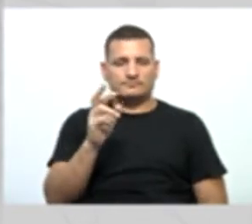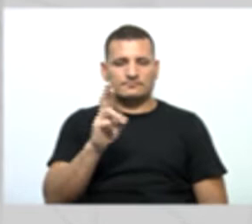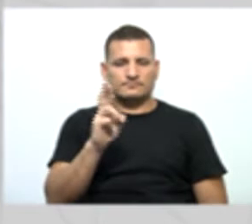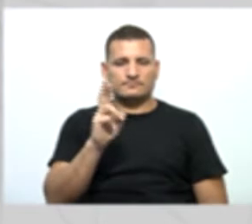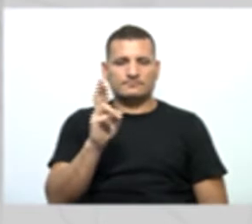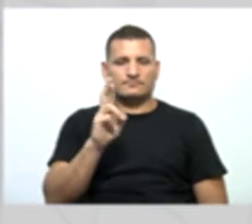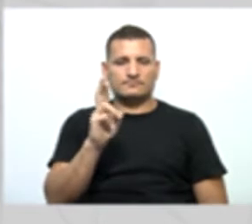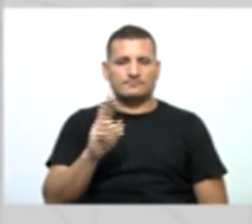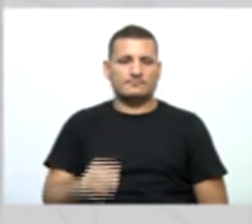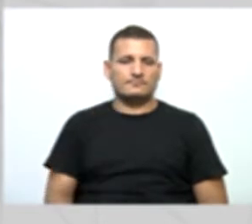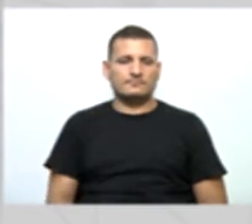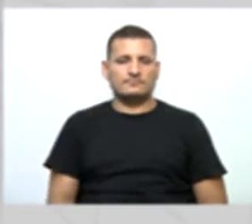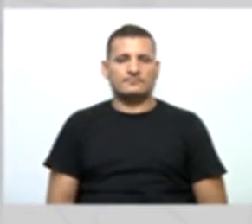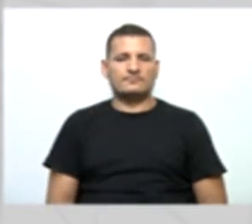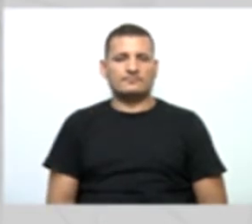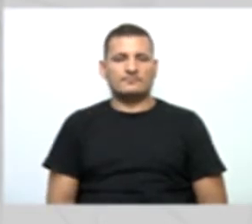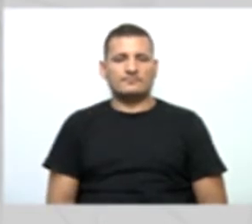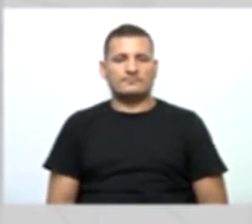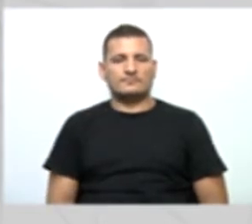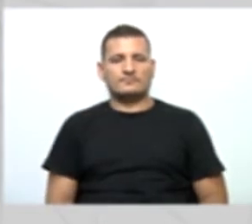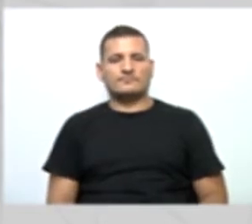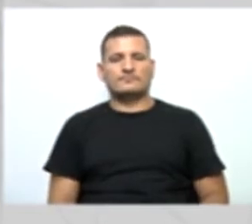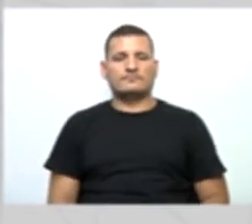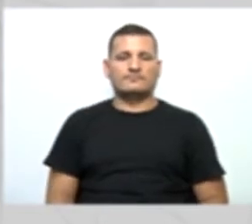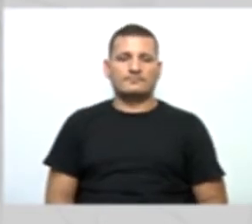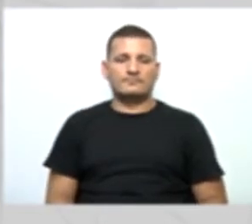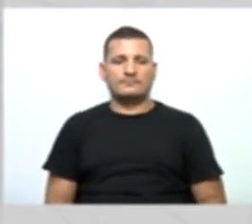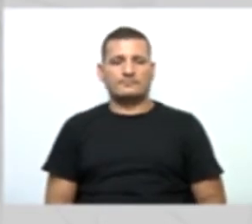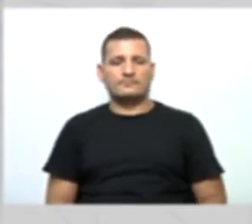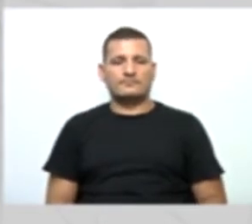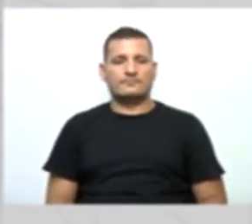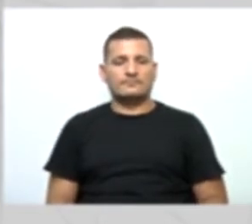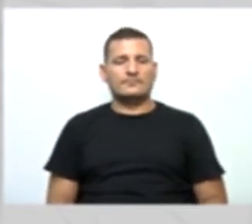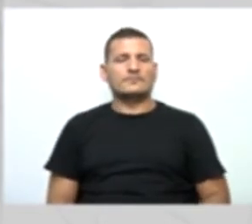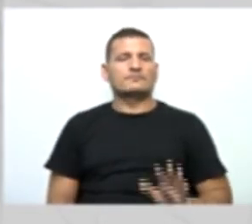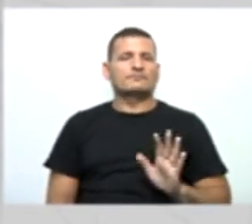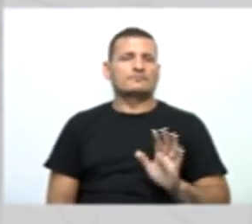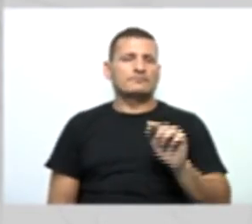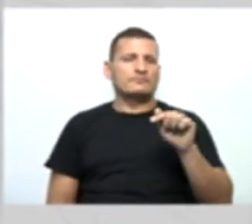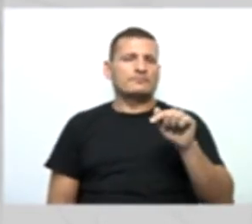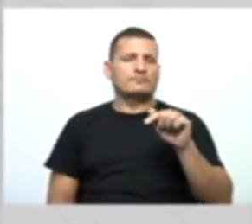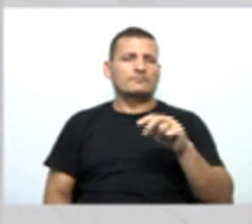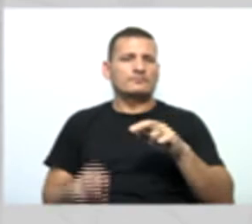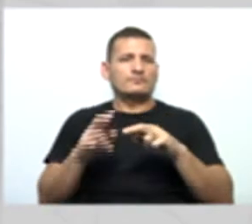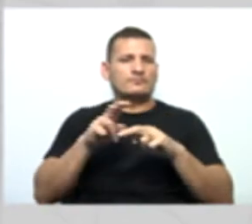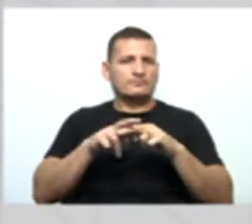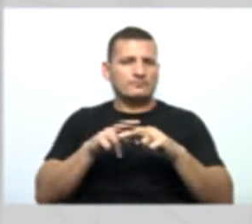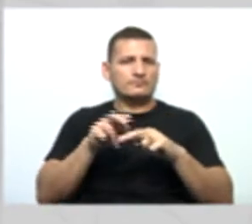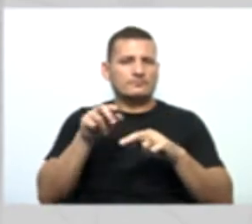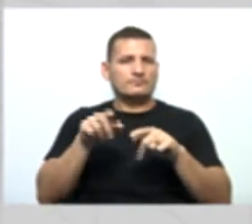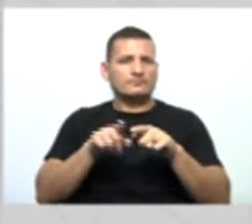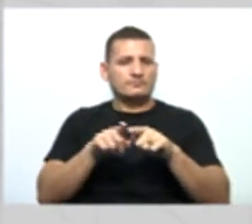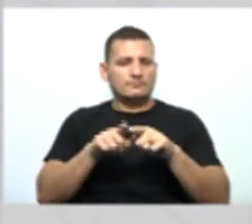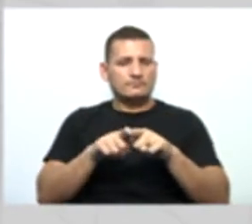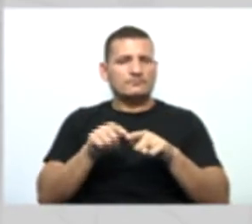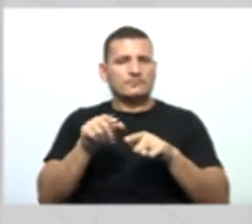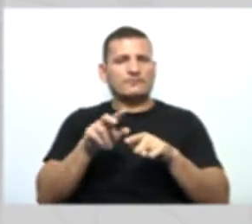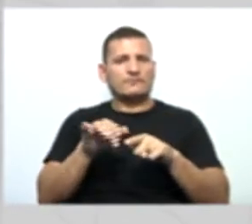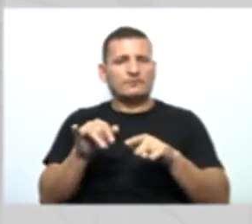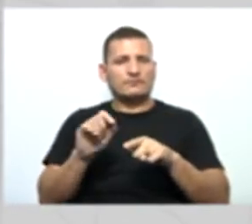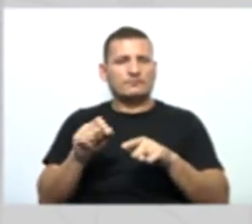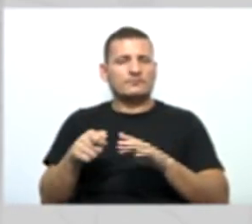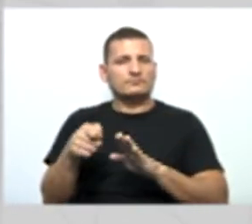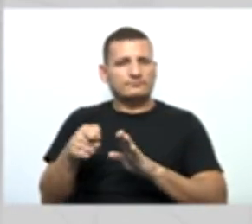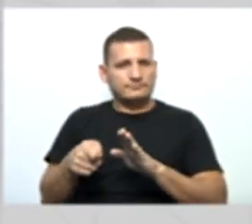R$170. Opa. Beleza. Mas eu também quero dizer que essa minha cadeira vai poder ter a altura